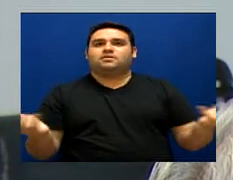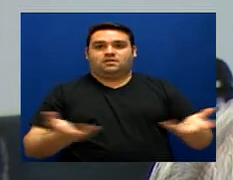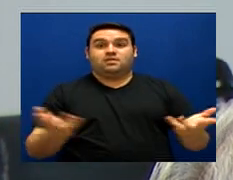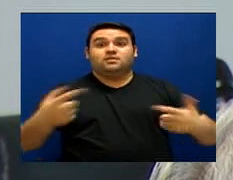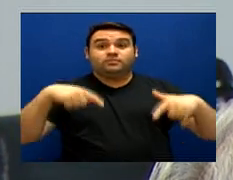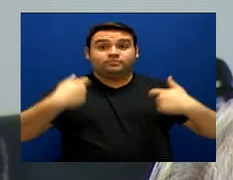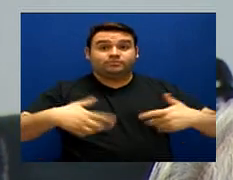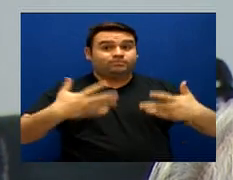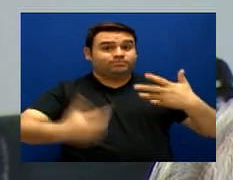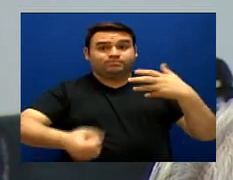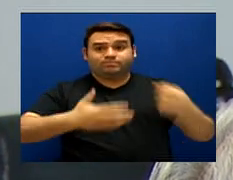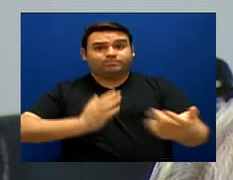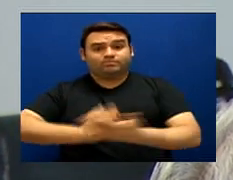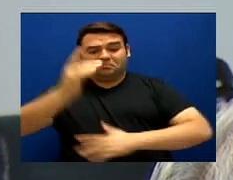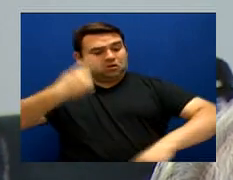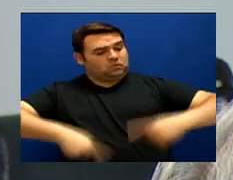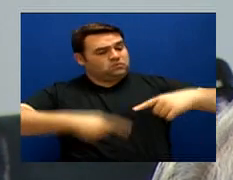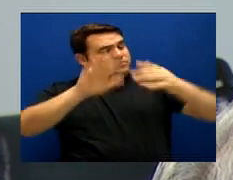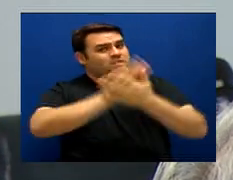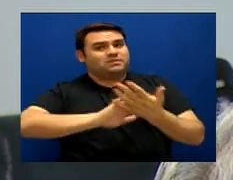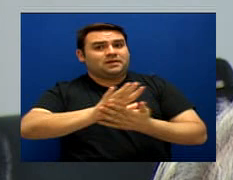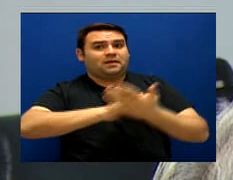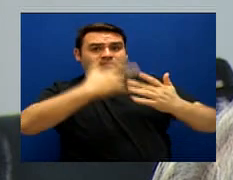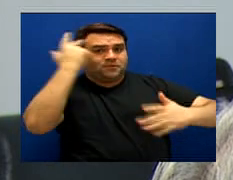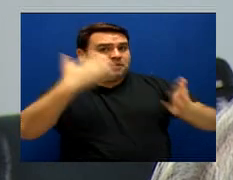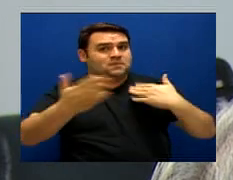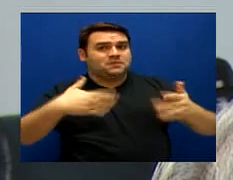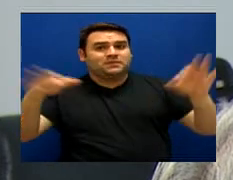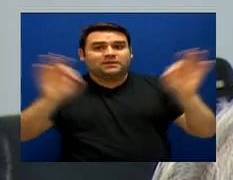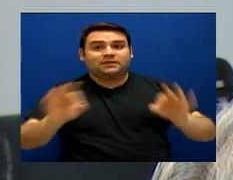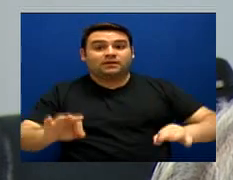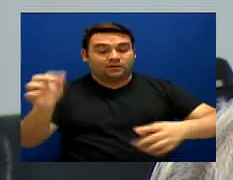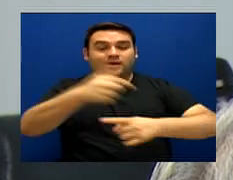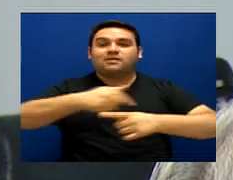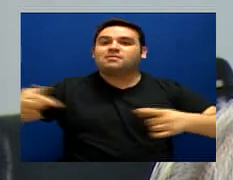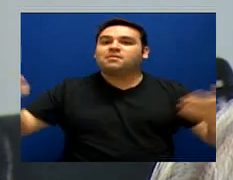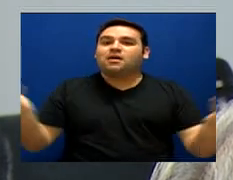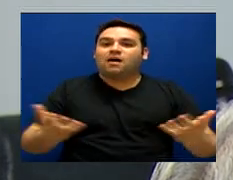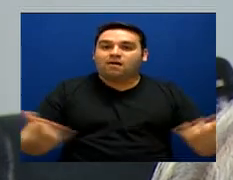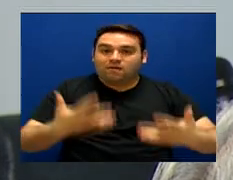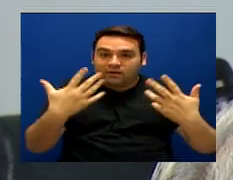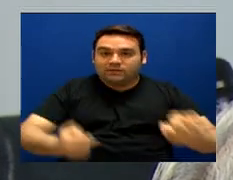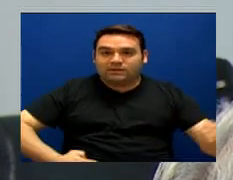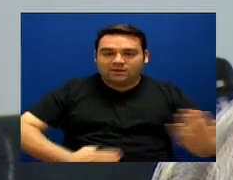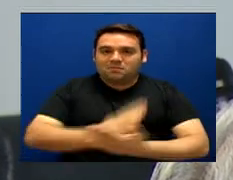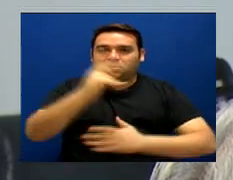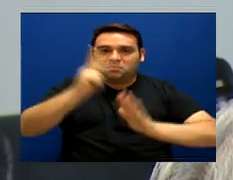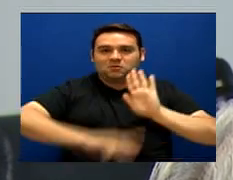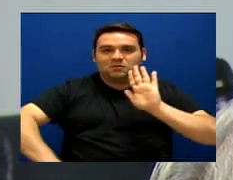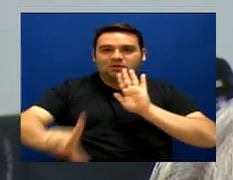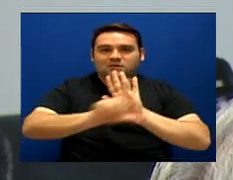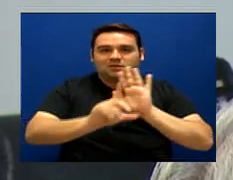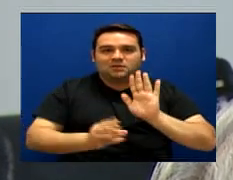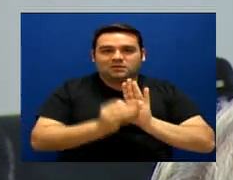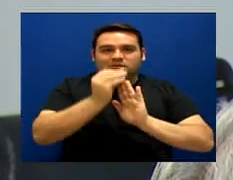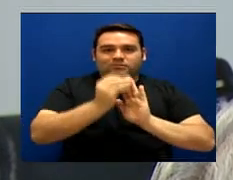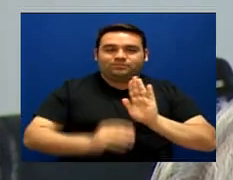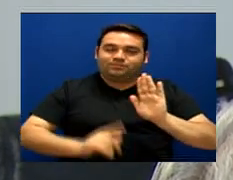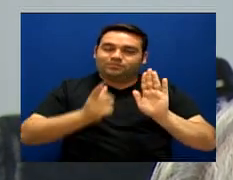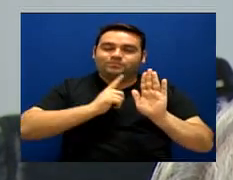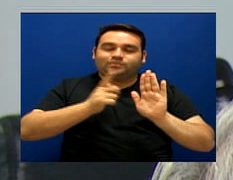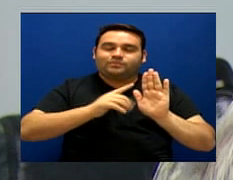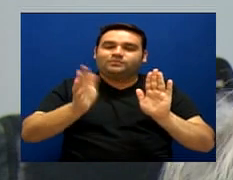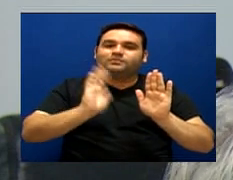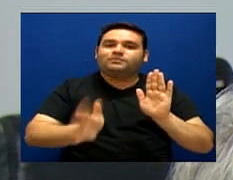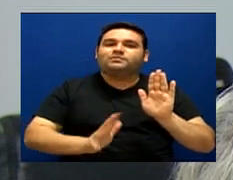Isso tem sido aprovado sem discussão com a sociedade. E esta semana foi aprovado um projeto de emenda à